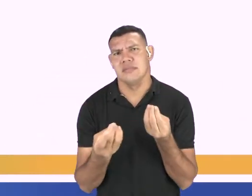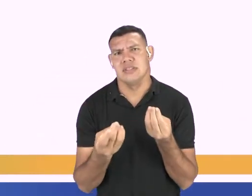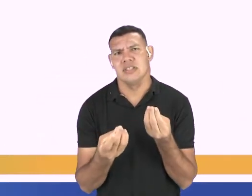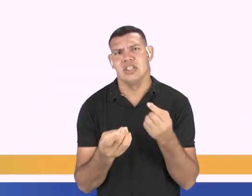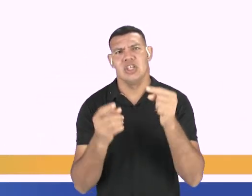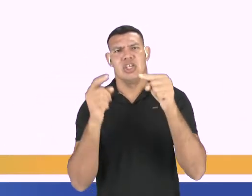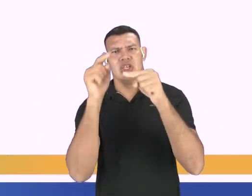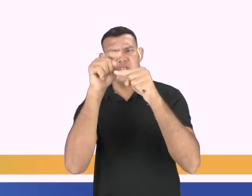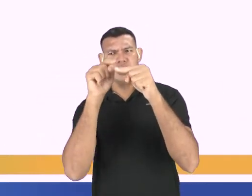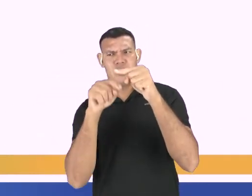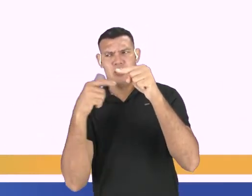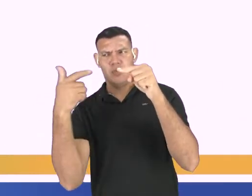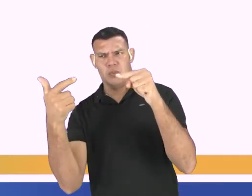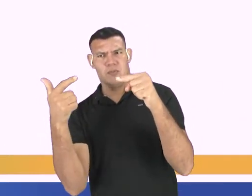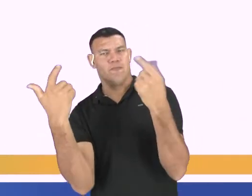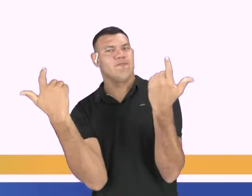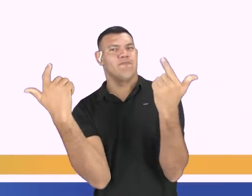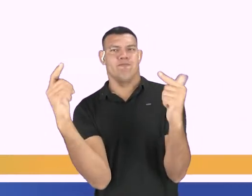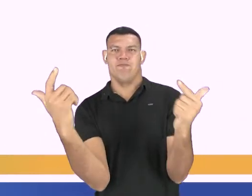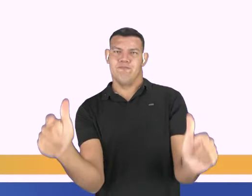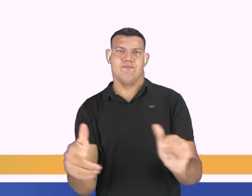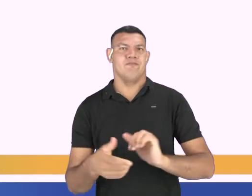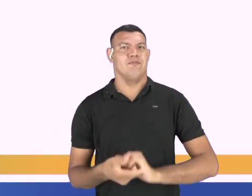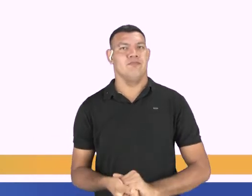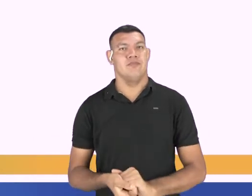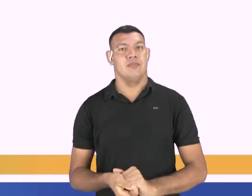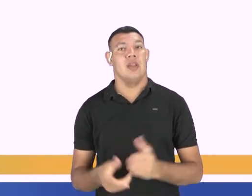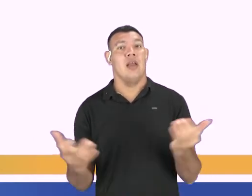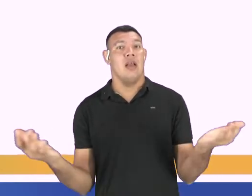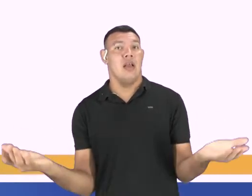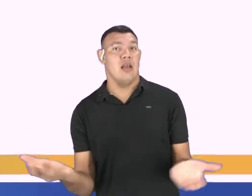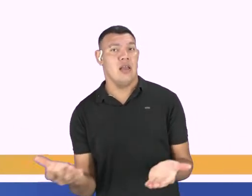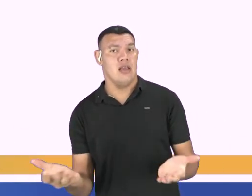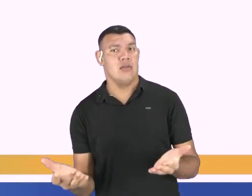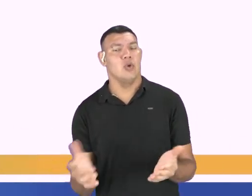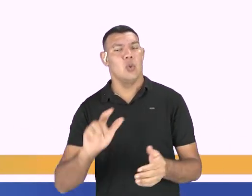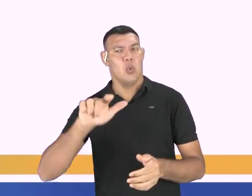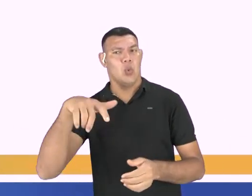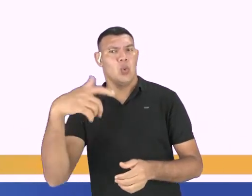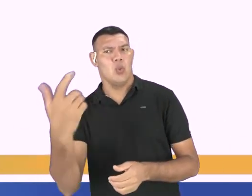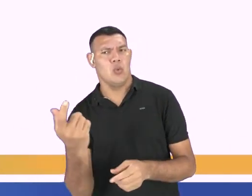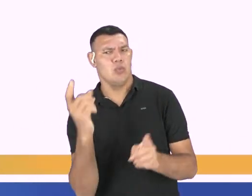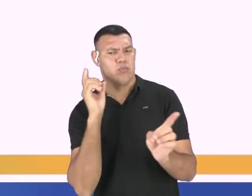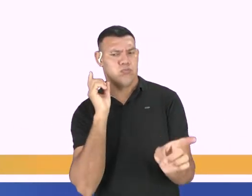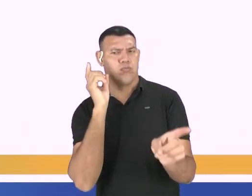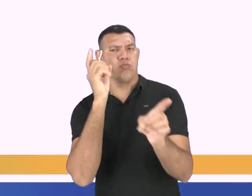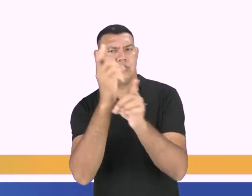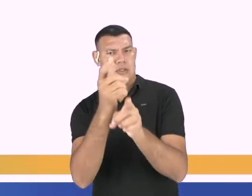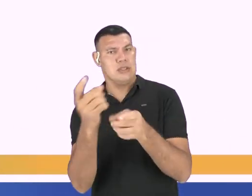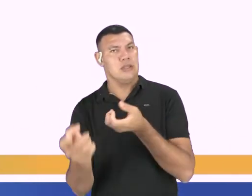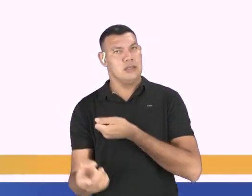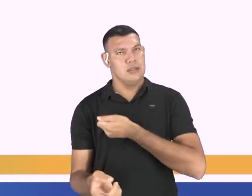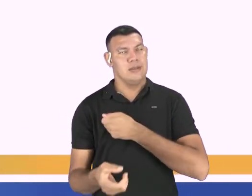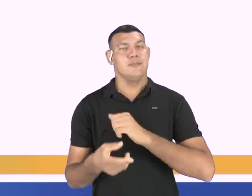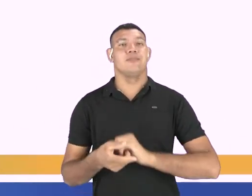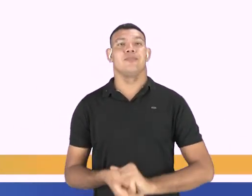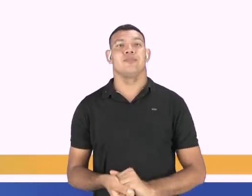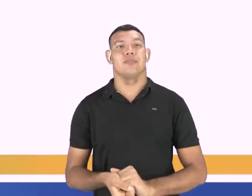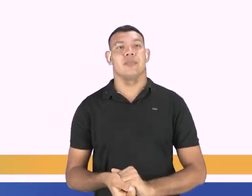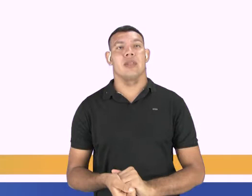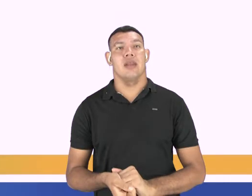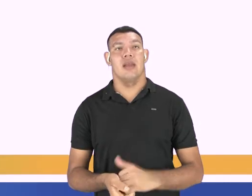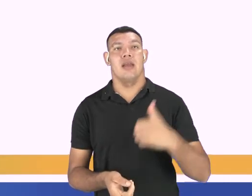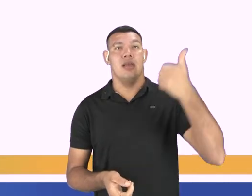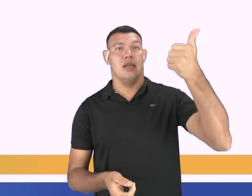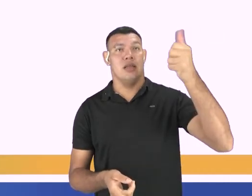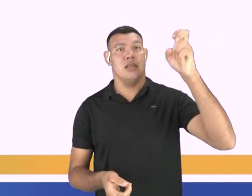dividir por 2, então nós faremos a nossa divisão pelo menor número primo possível, que neste caso é o número 3. Então, dividindo